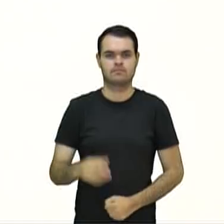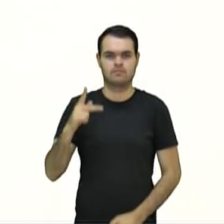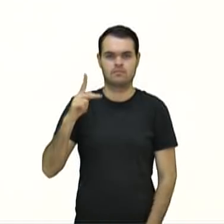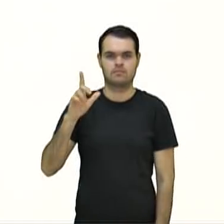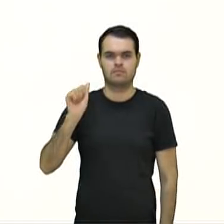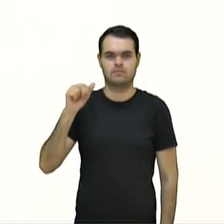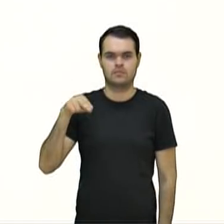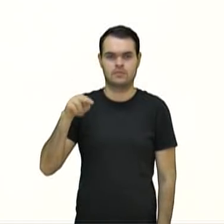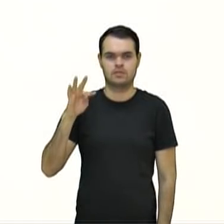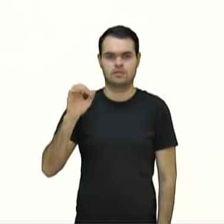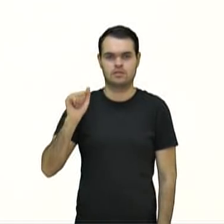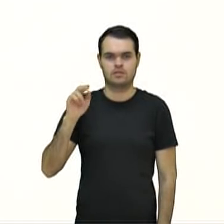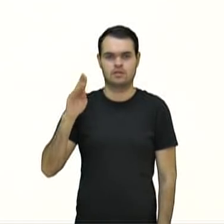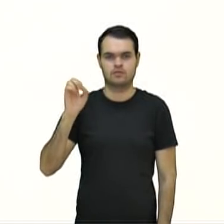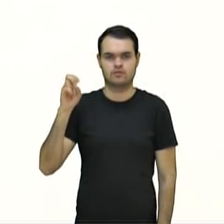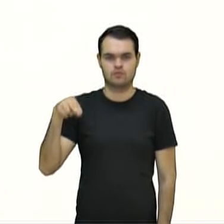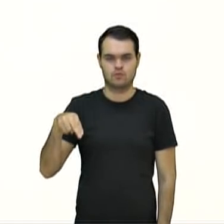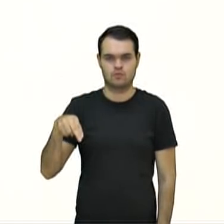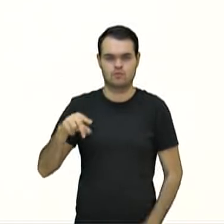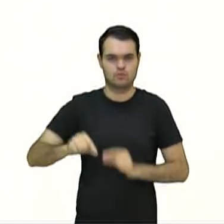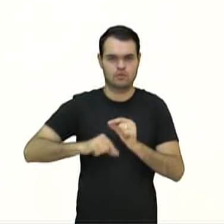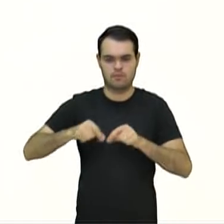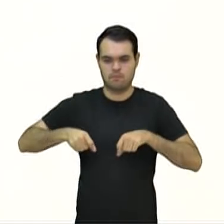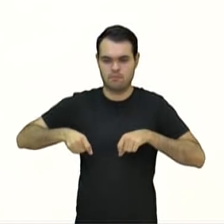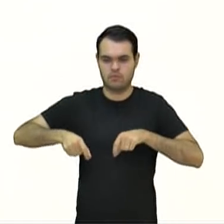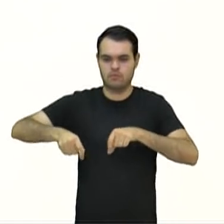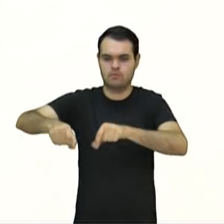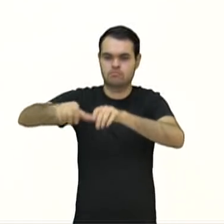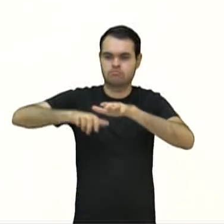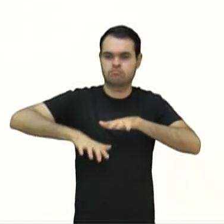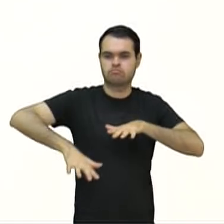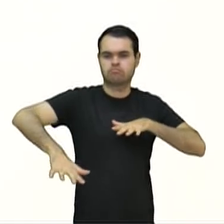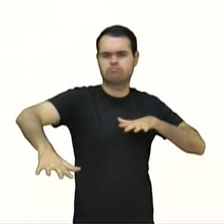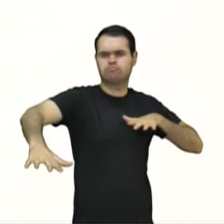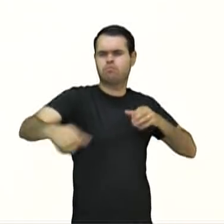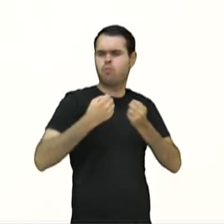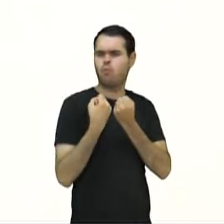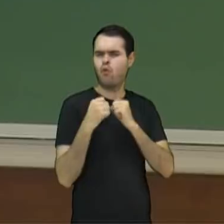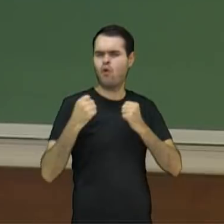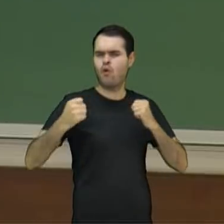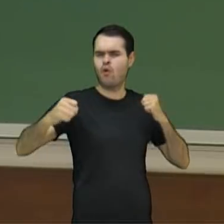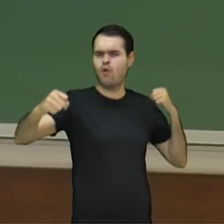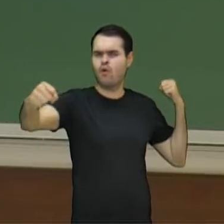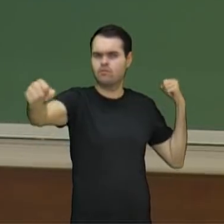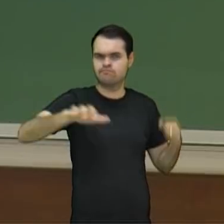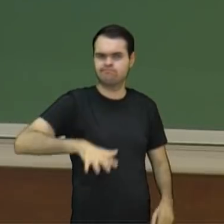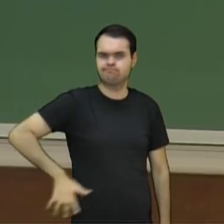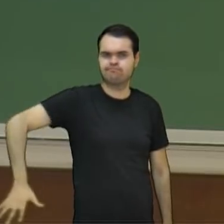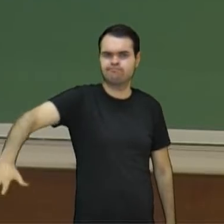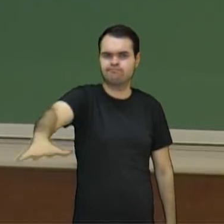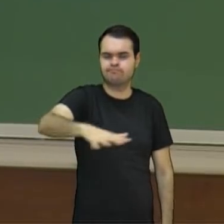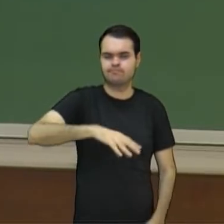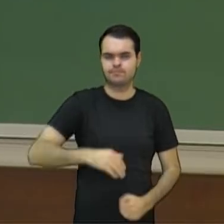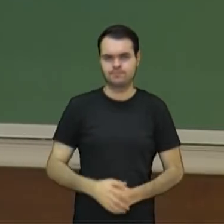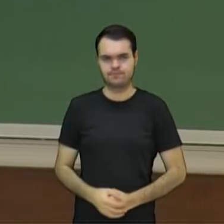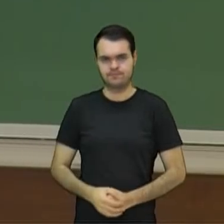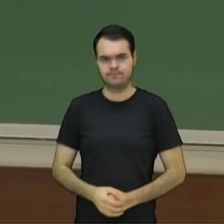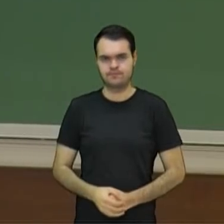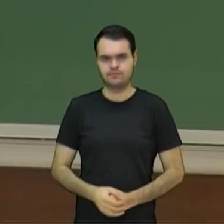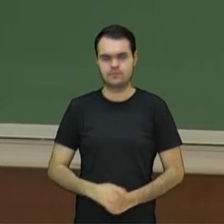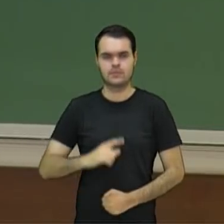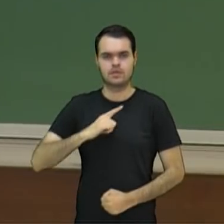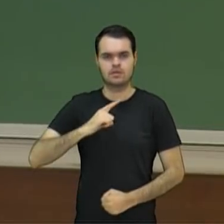de plantation vai ser desenvolvido nos latifúndios, que são grandes propriedades. Ainda,